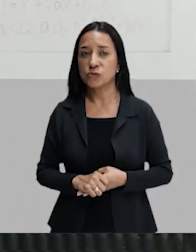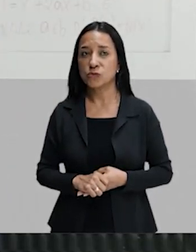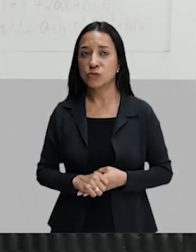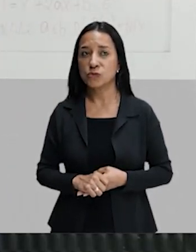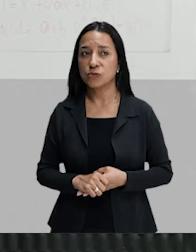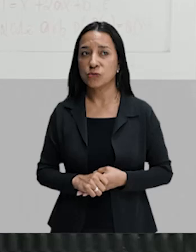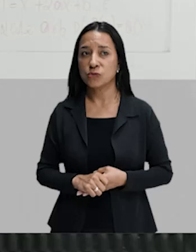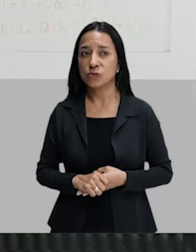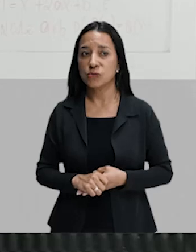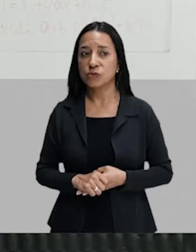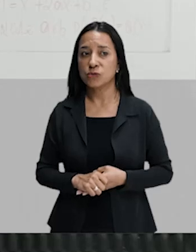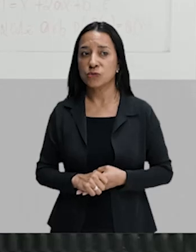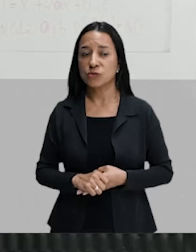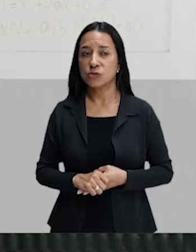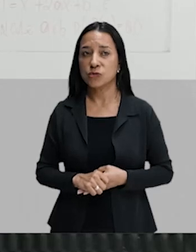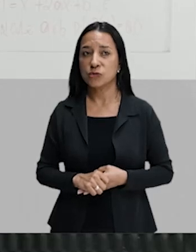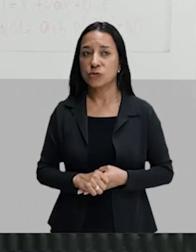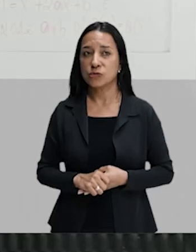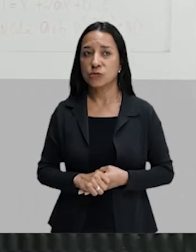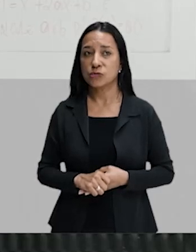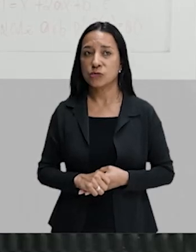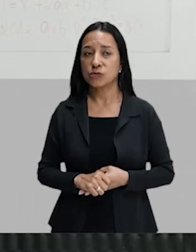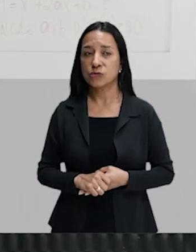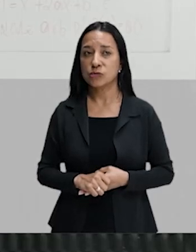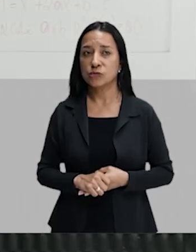do polinômio